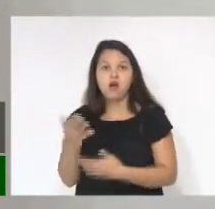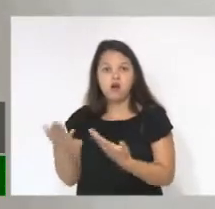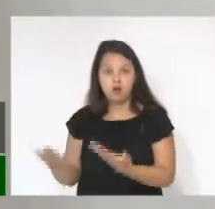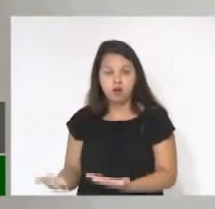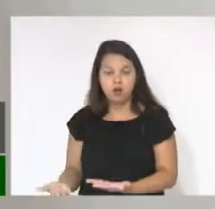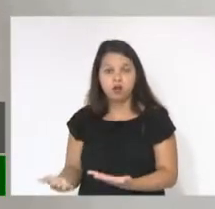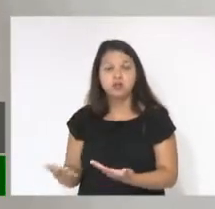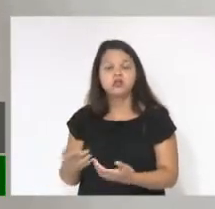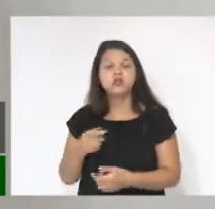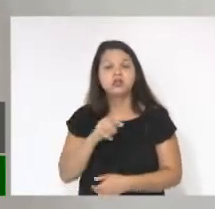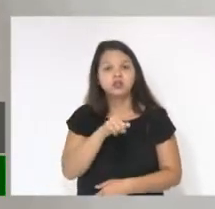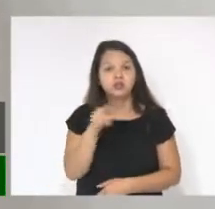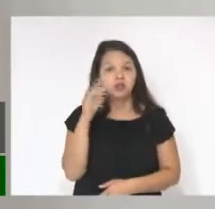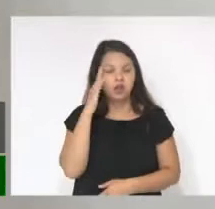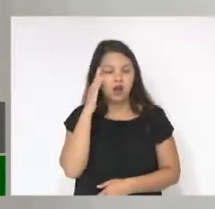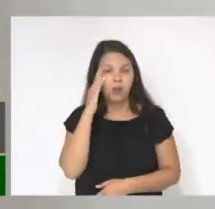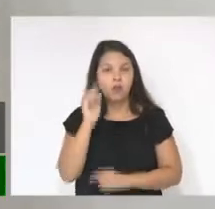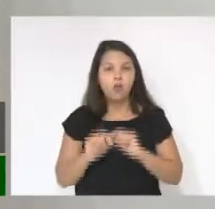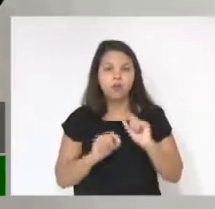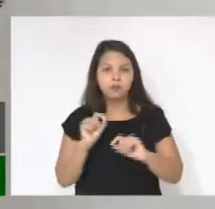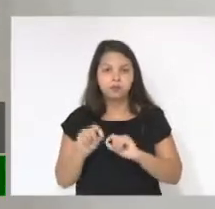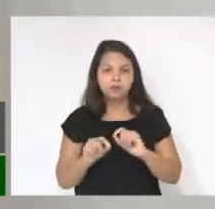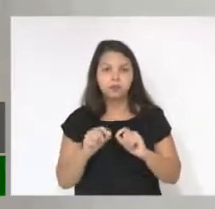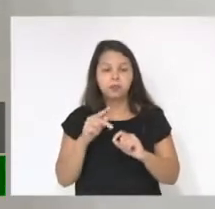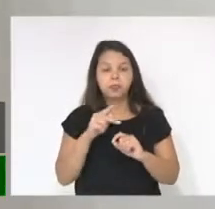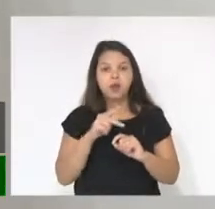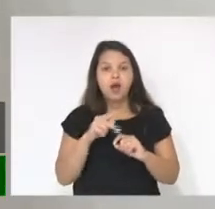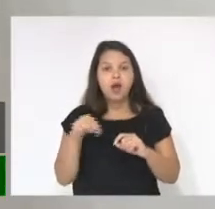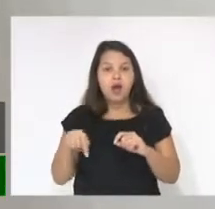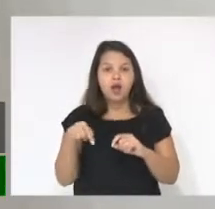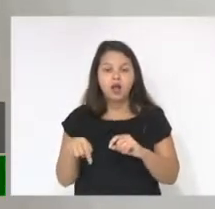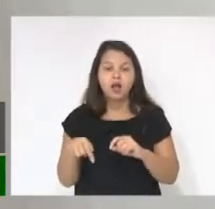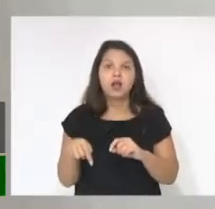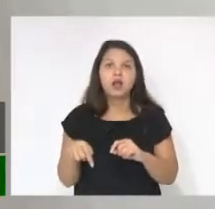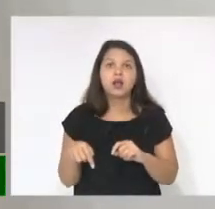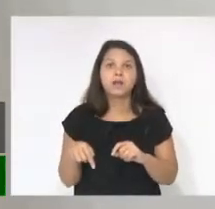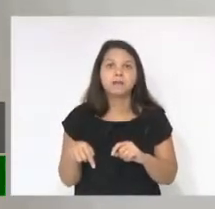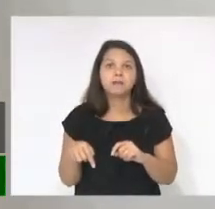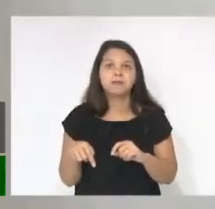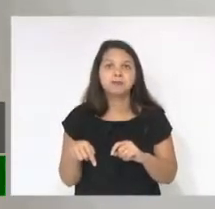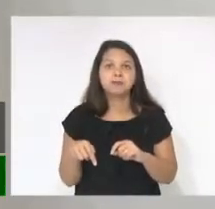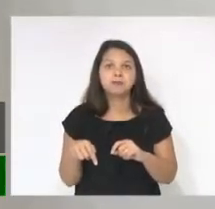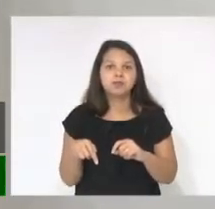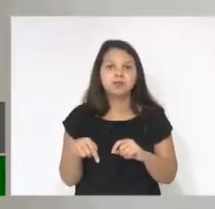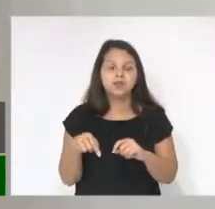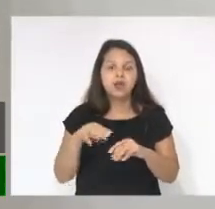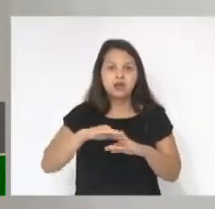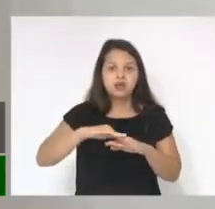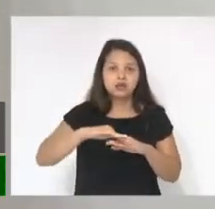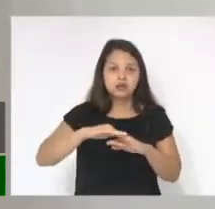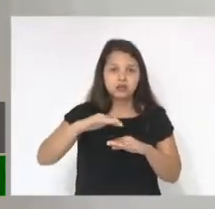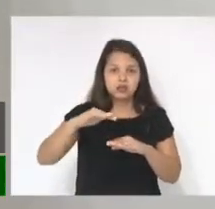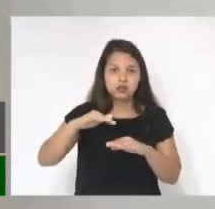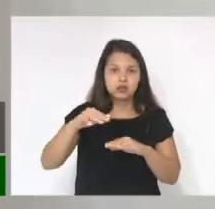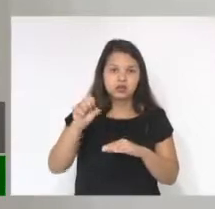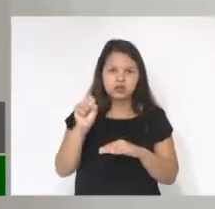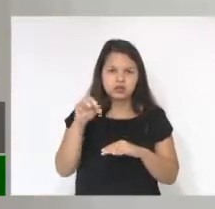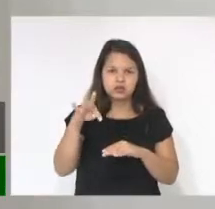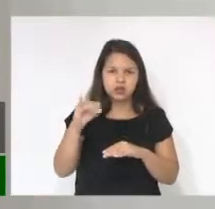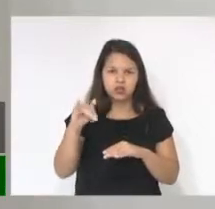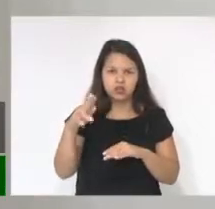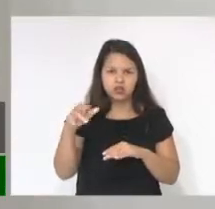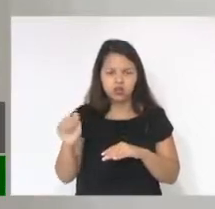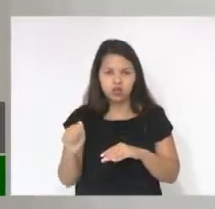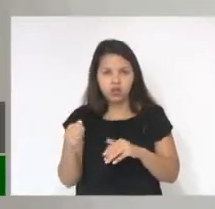Só para terem uma ideia, aqui quem transita muito aqui na serra aqui da Santinha,